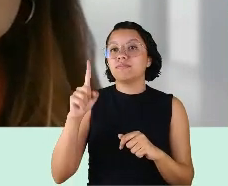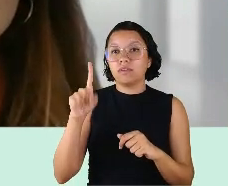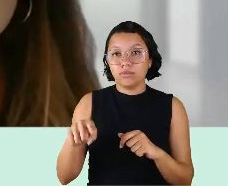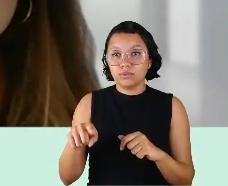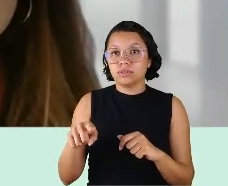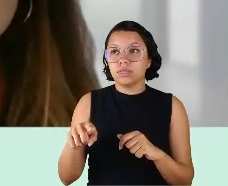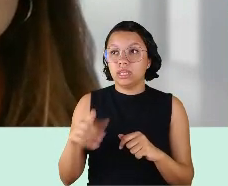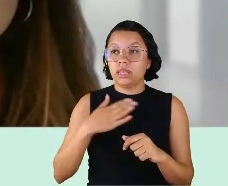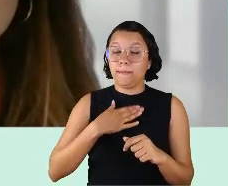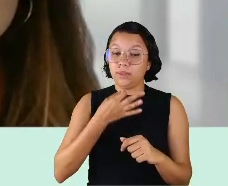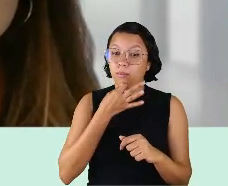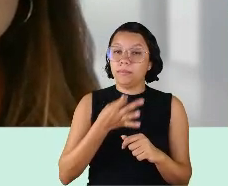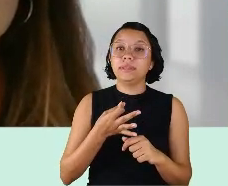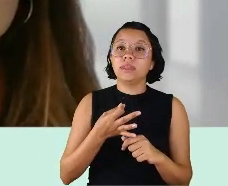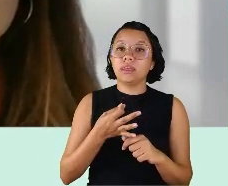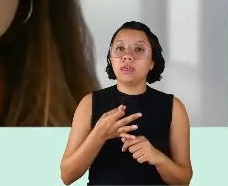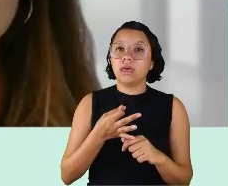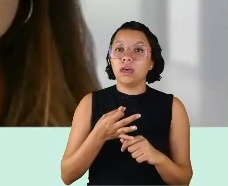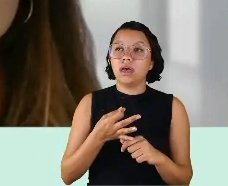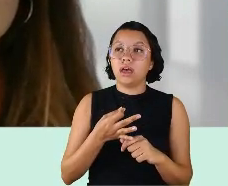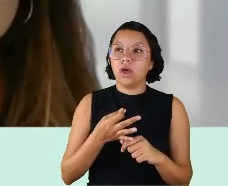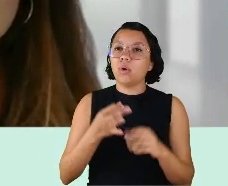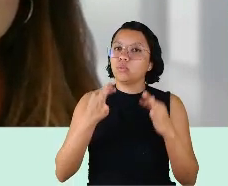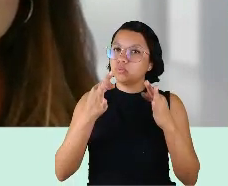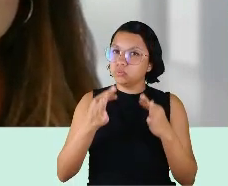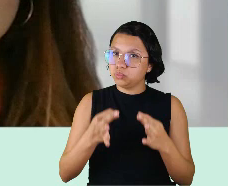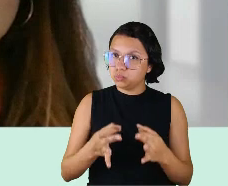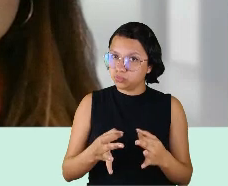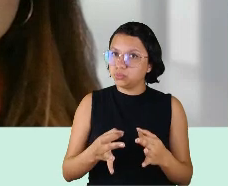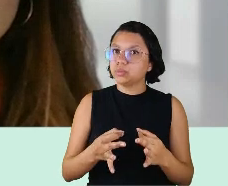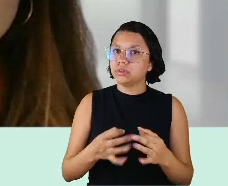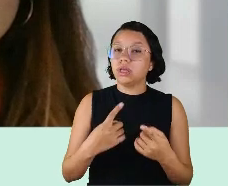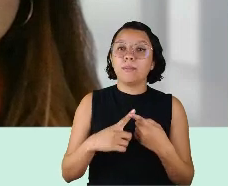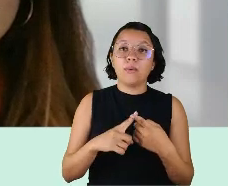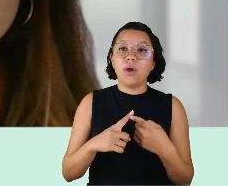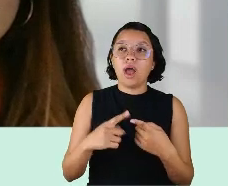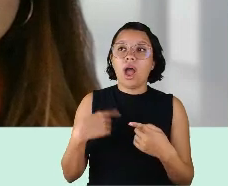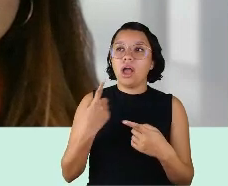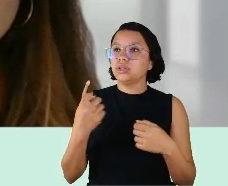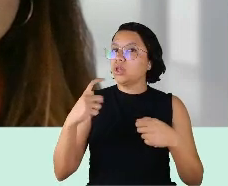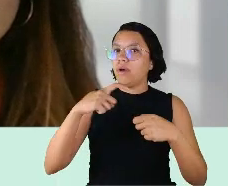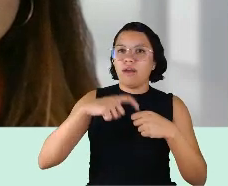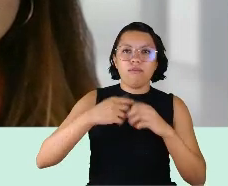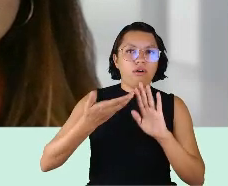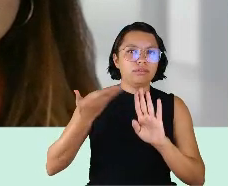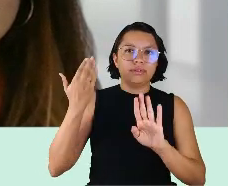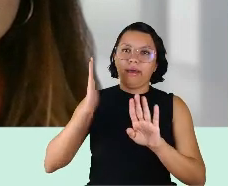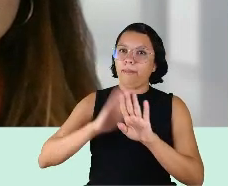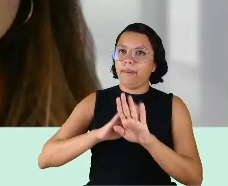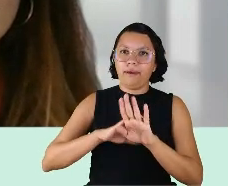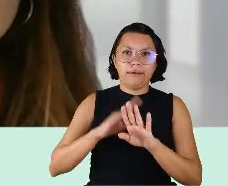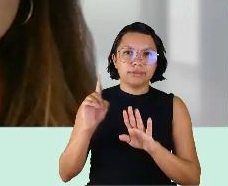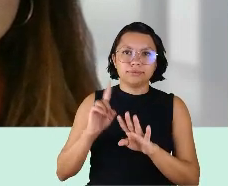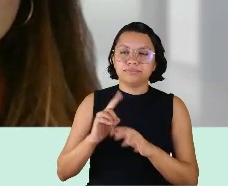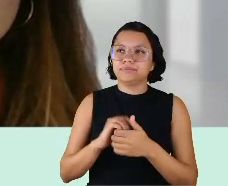vão ser, na minha opinião, consolidadas, né? Porque a gente não vai voltar para